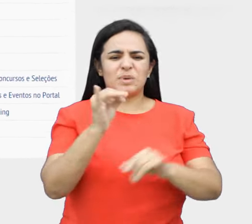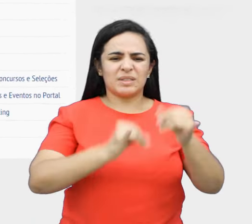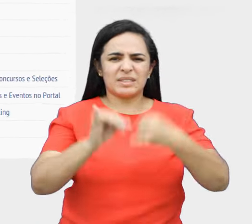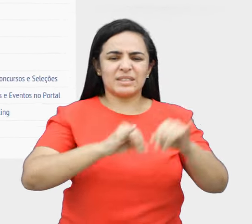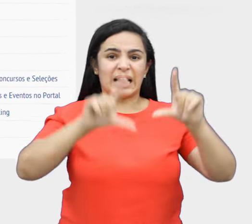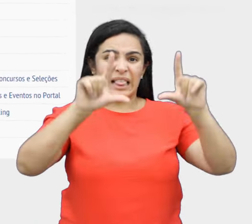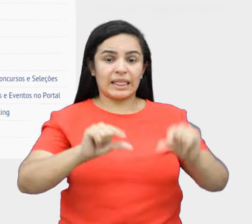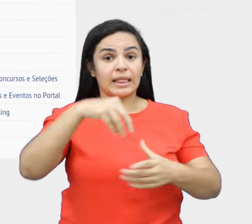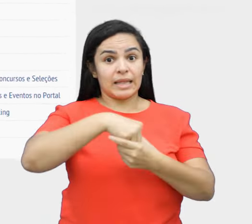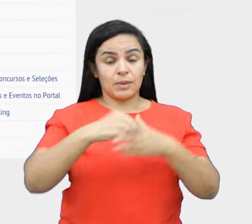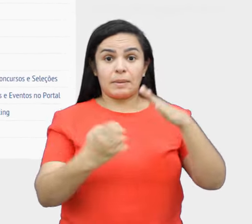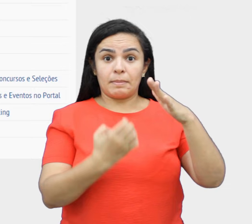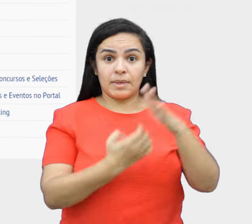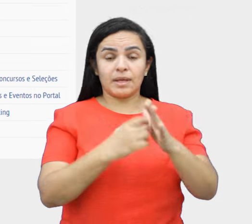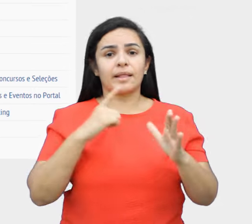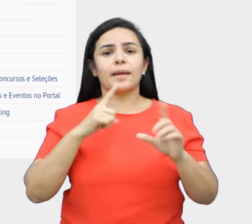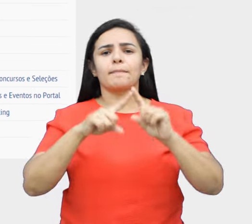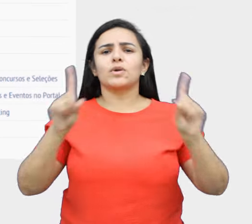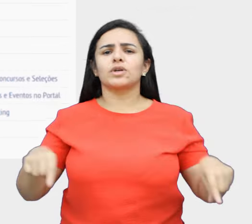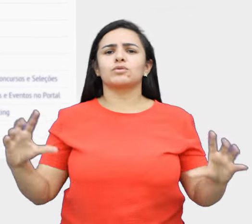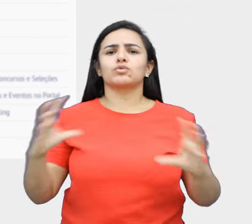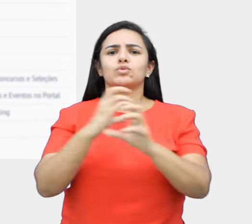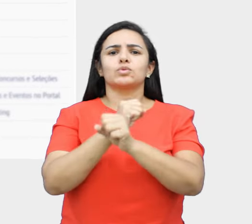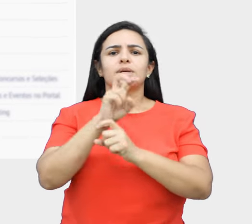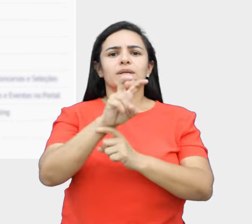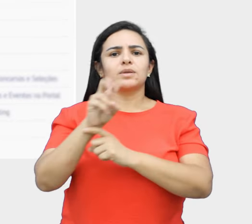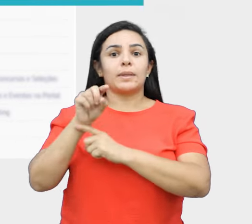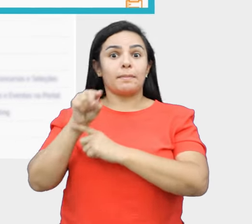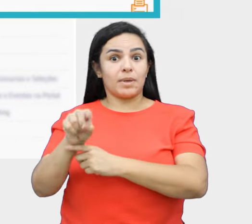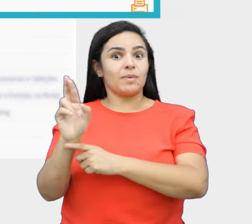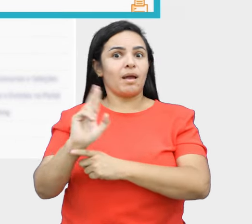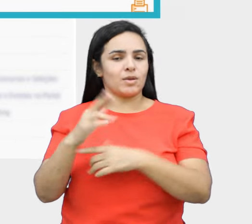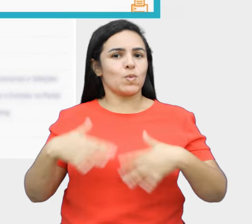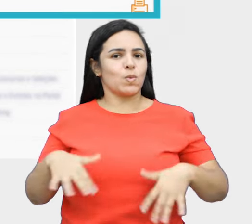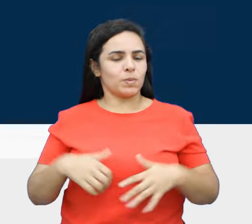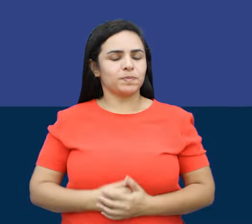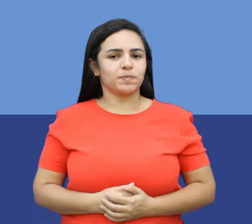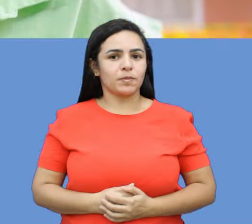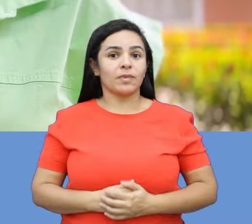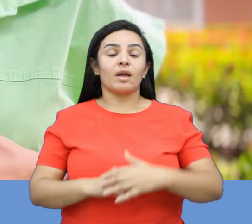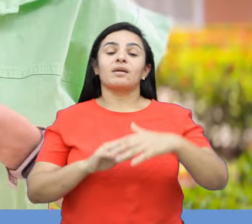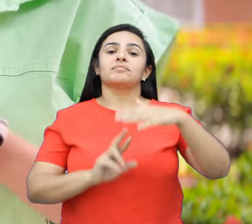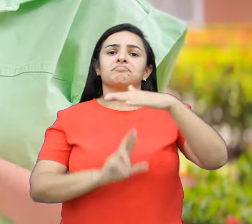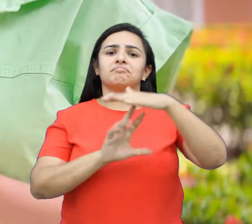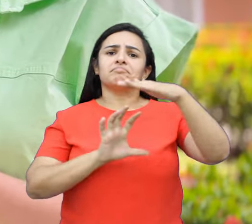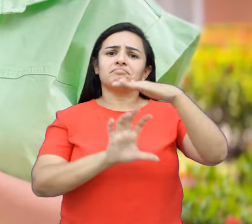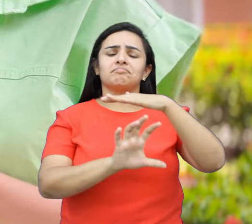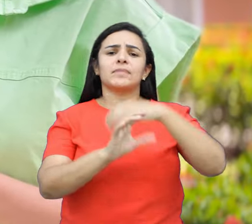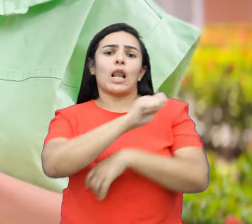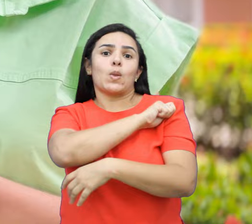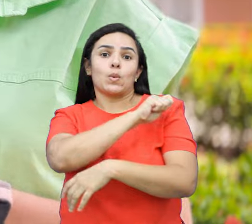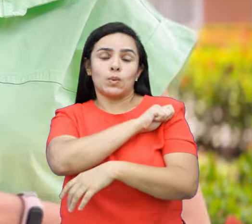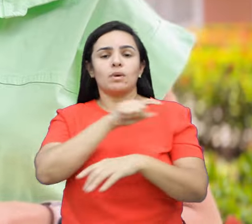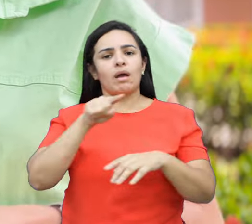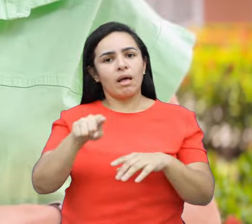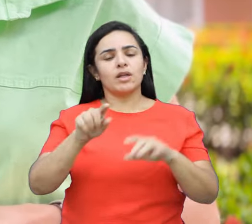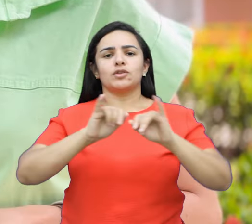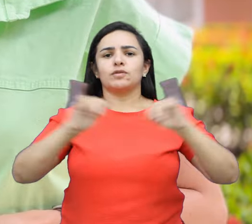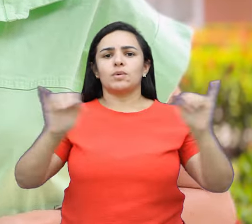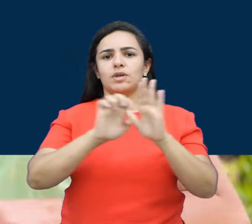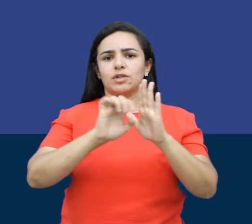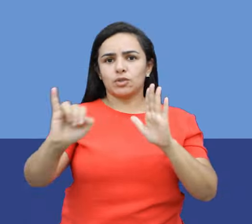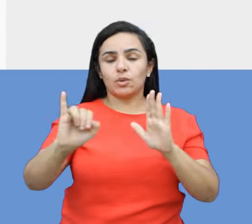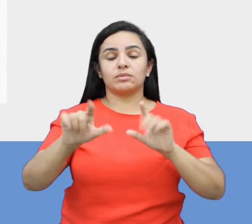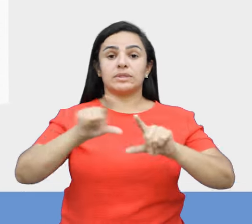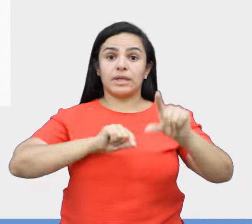as emissões de carbono na empresa. O total valor do projeto é de R$550 mil. A Pró-Reitoria de Assistência Estudantil divulgou o edital do